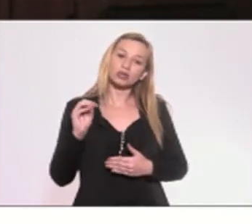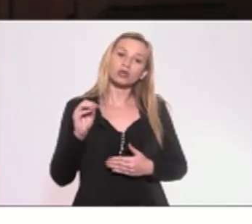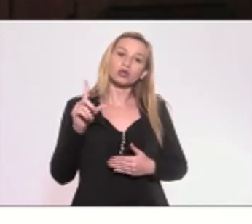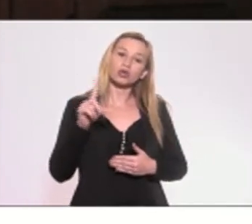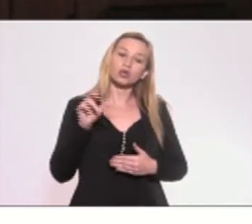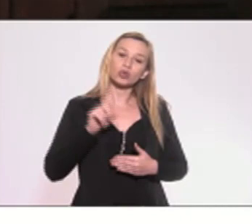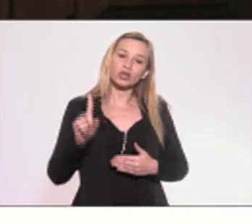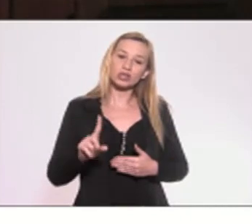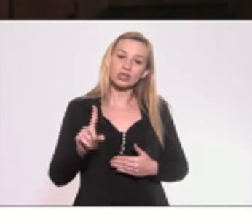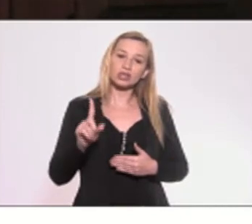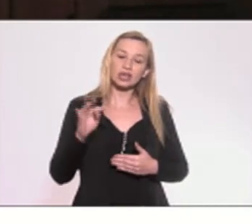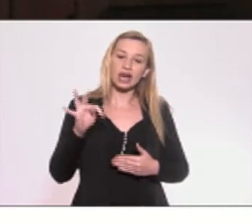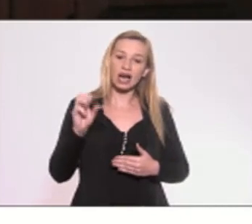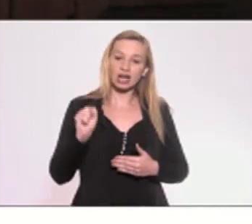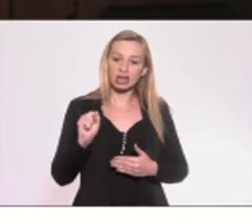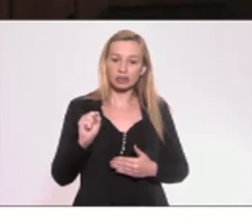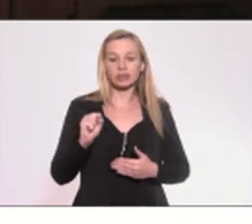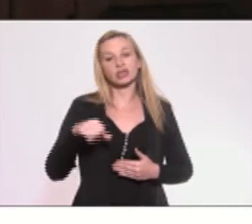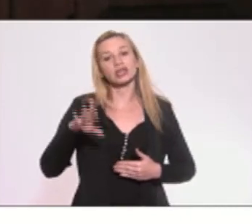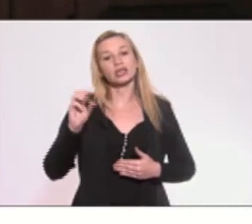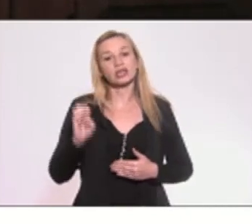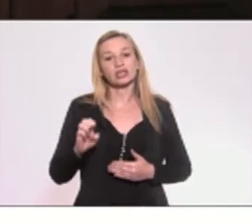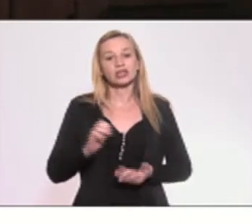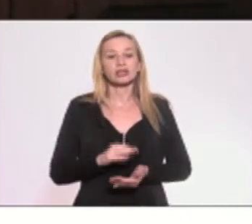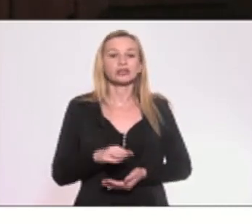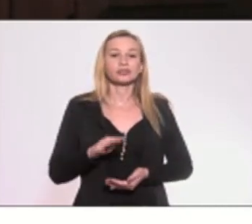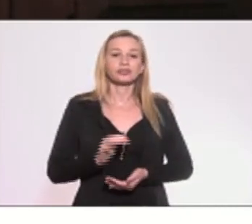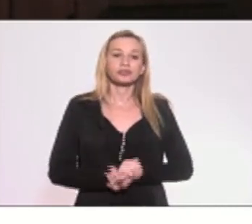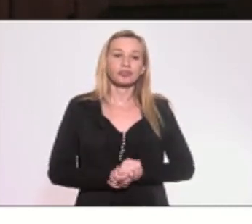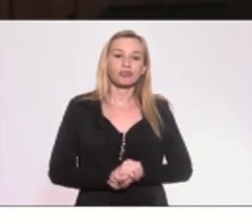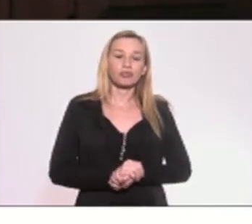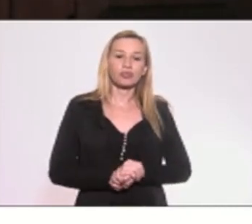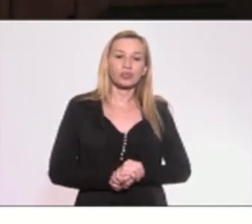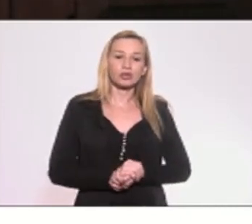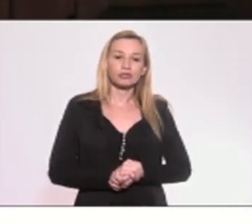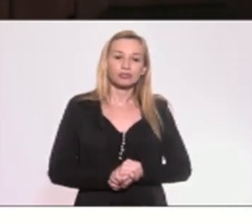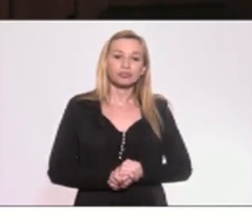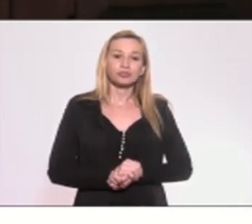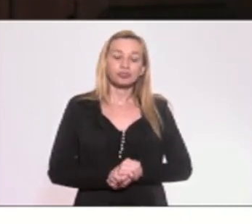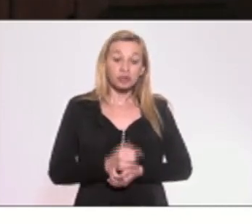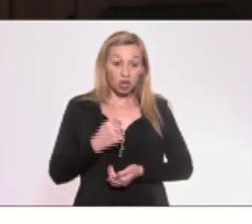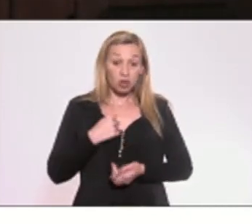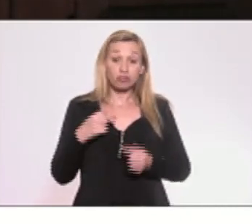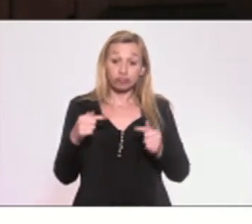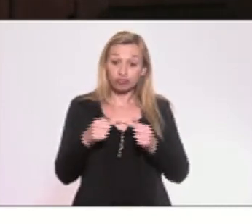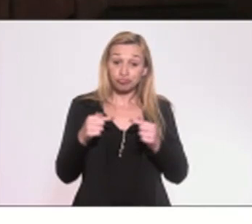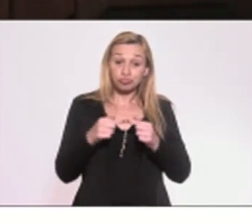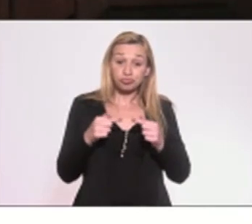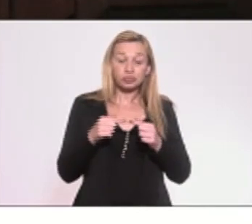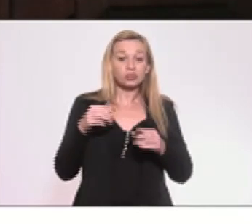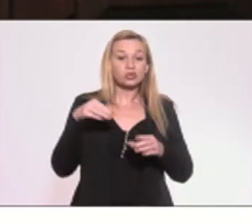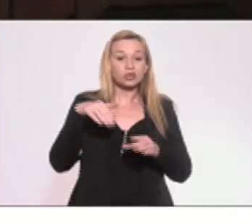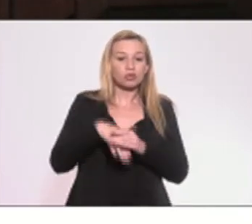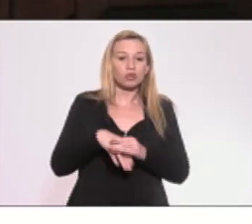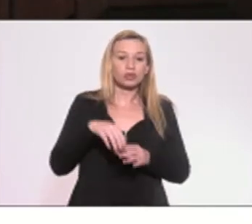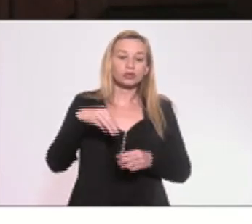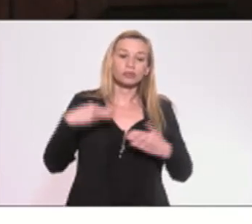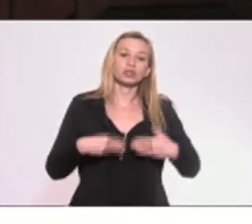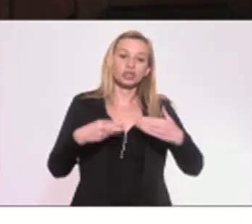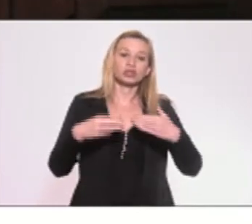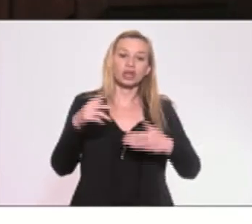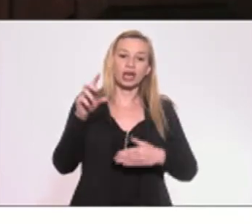Fux e Carmen Lúcia. Prevaleceu nesta corrente minoritária, da qual eu concordo, o voto do ministro Edson